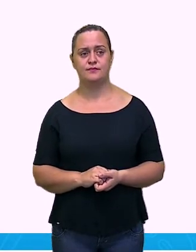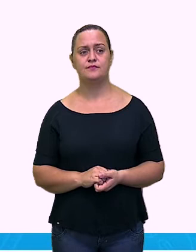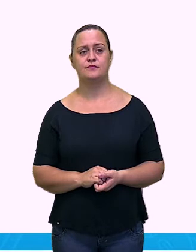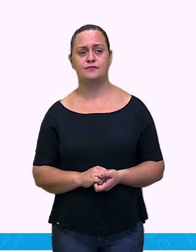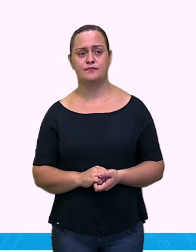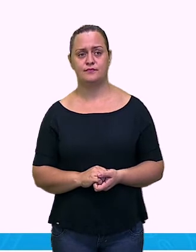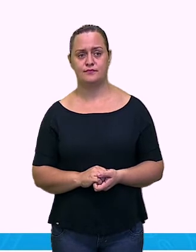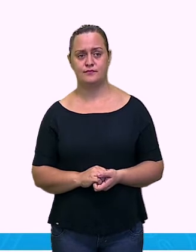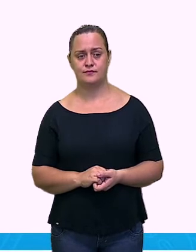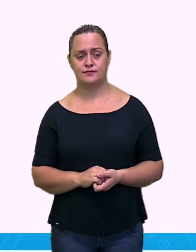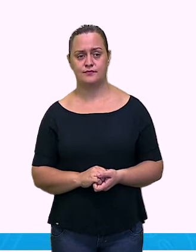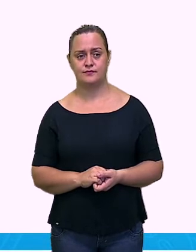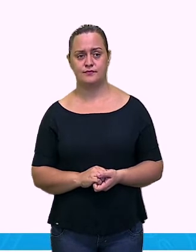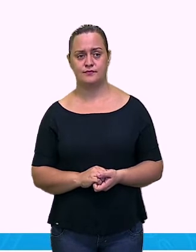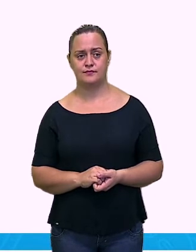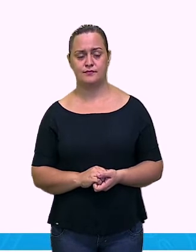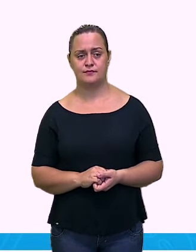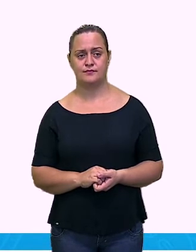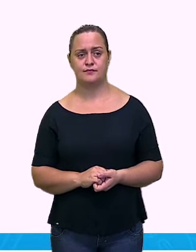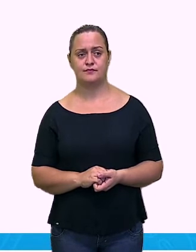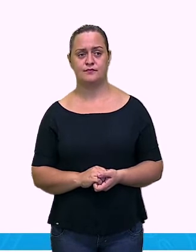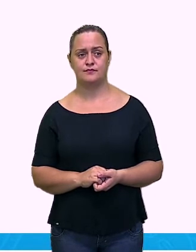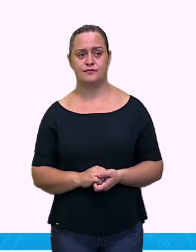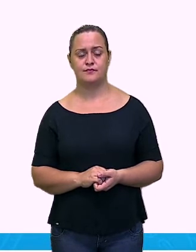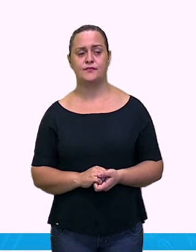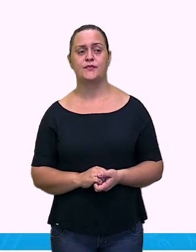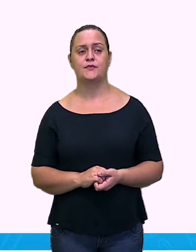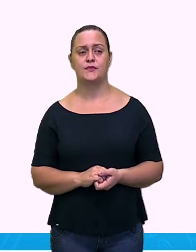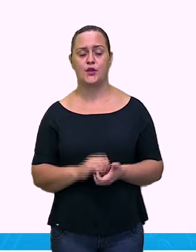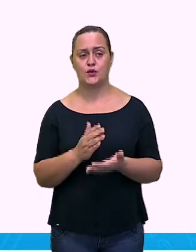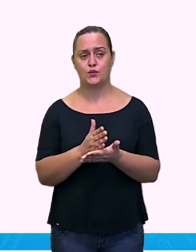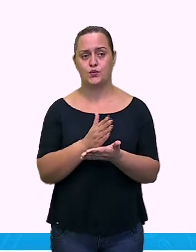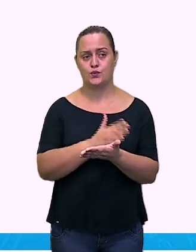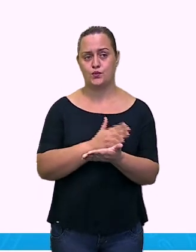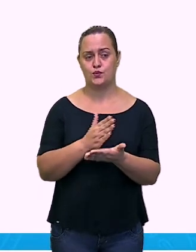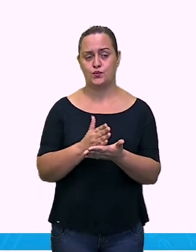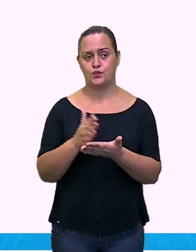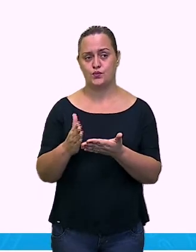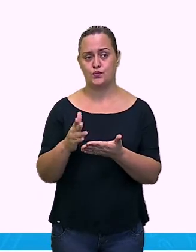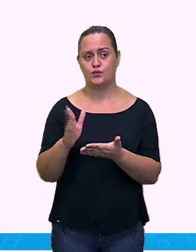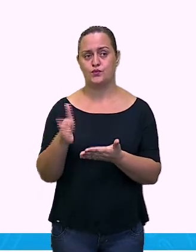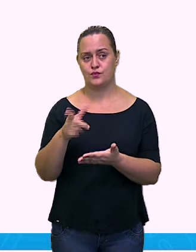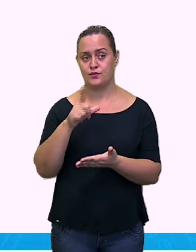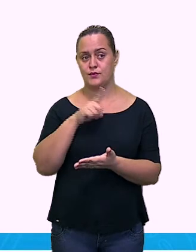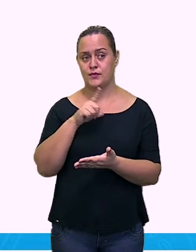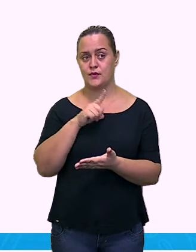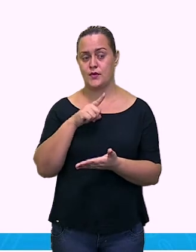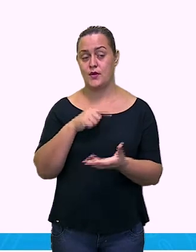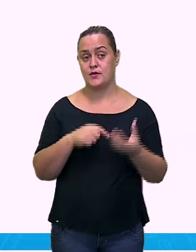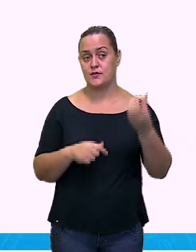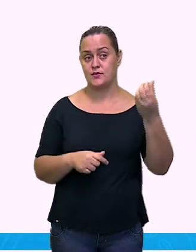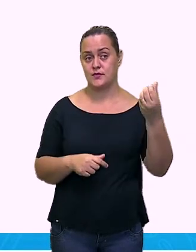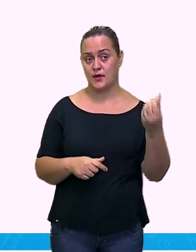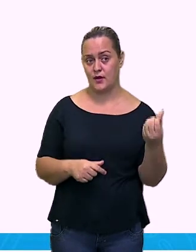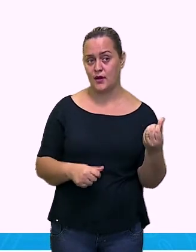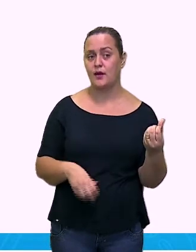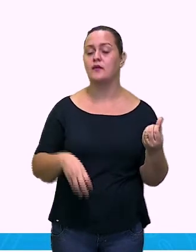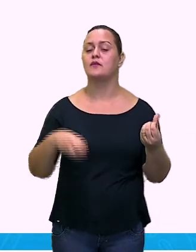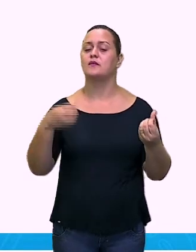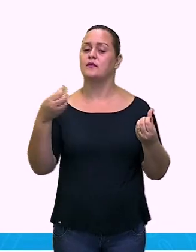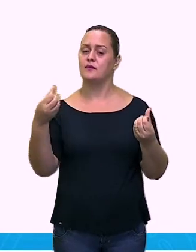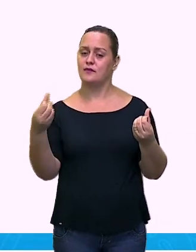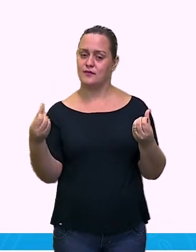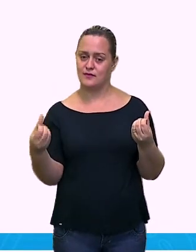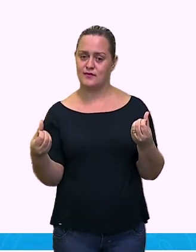e esse aqui pra cá esse aqui eu vou jogar para cá e esse